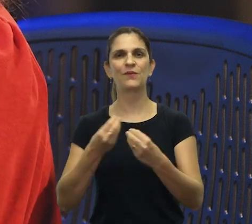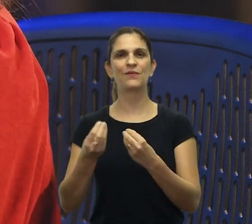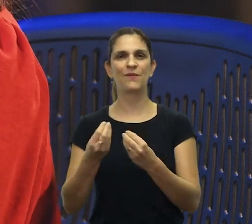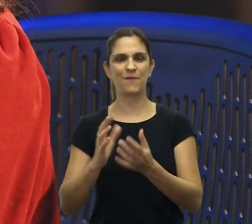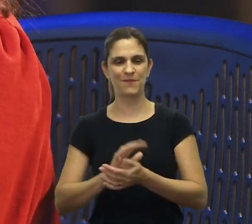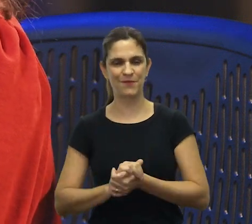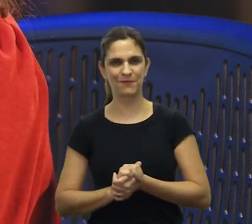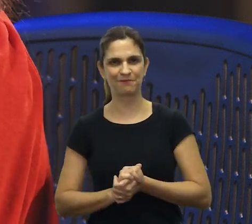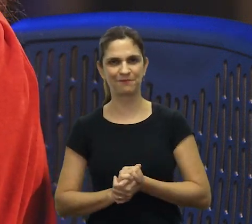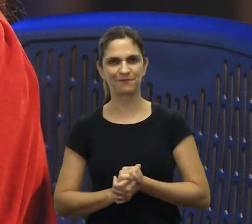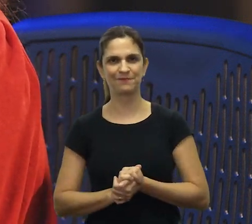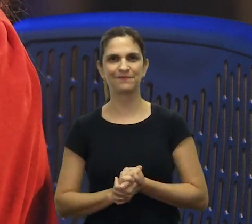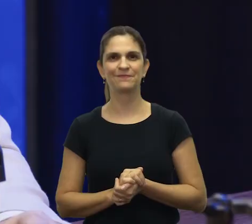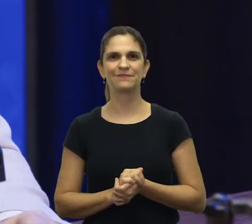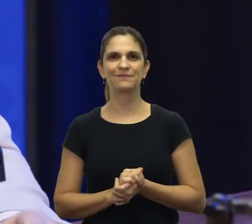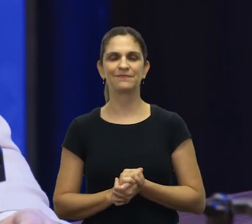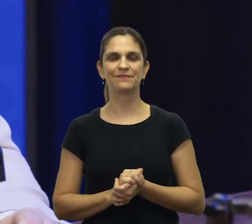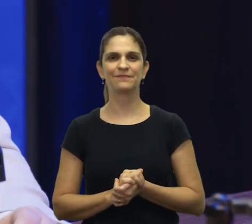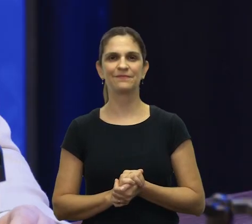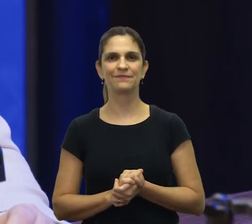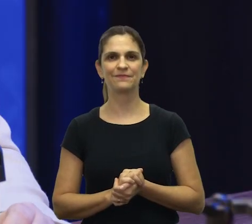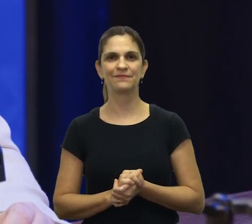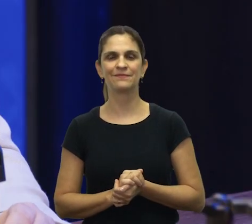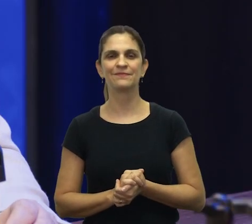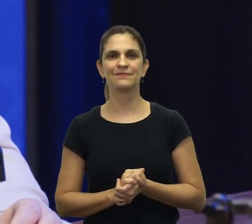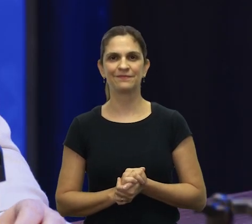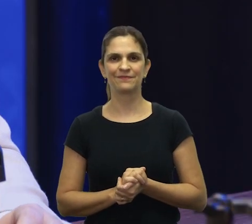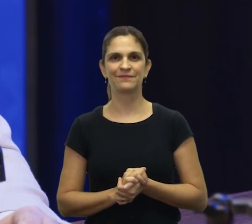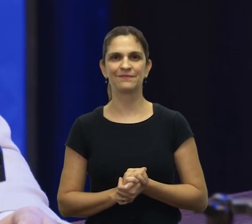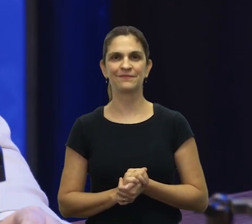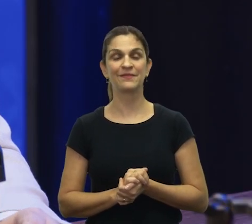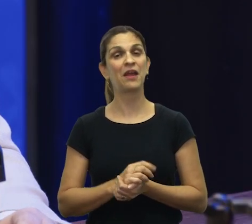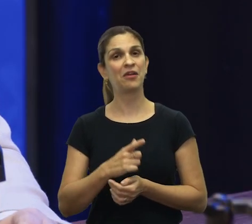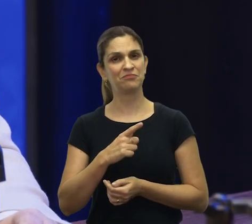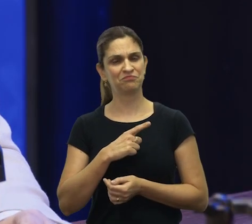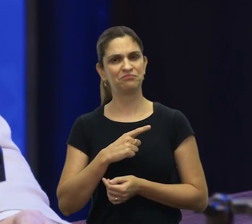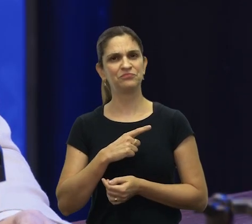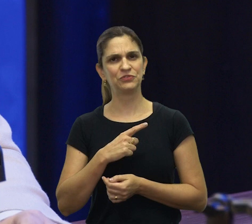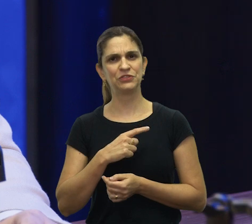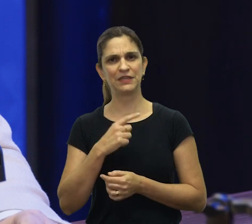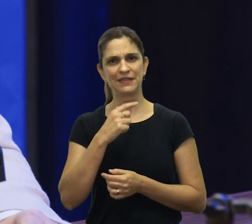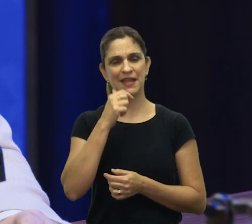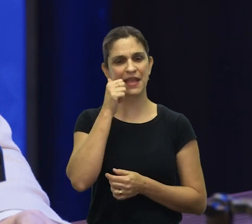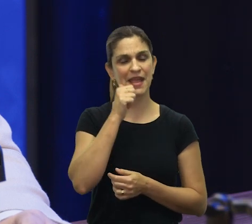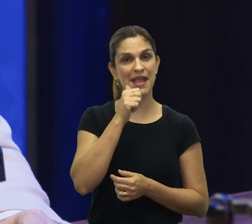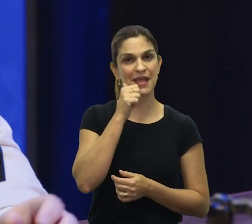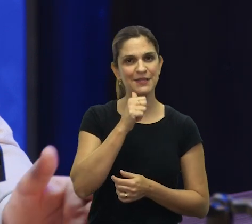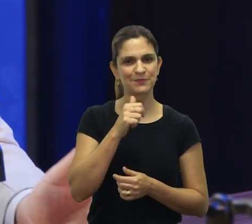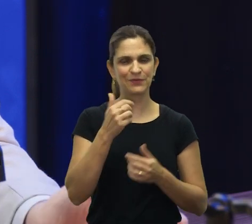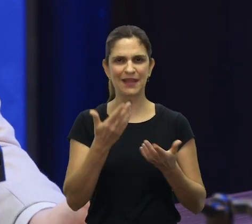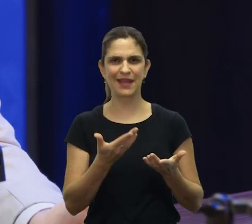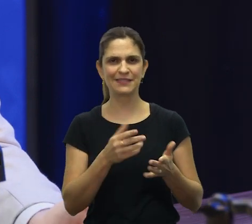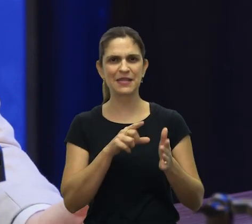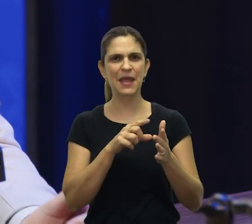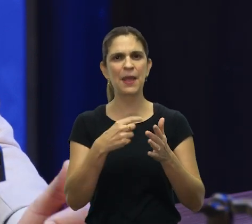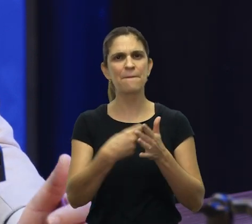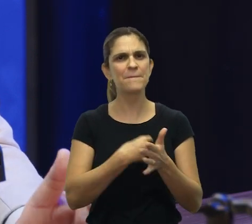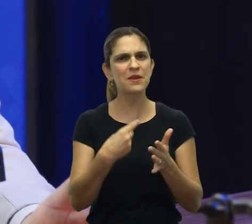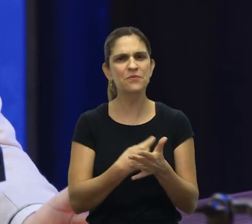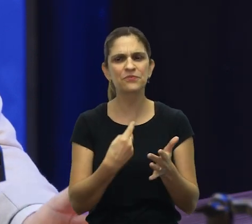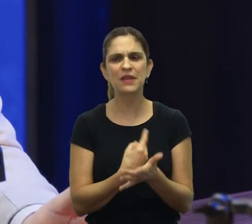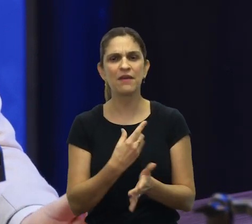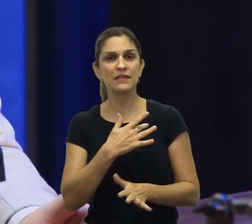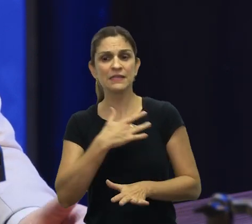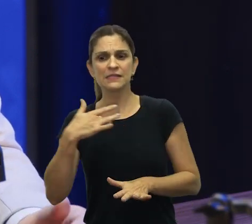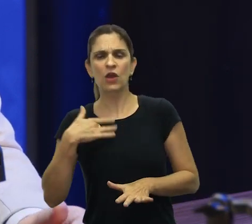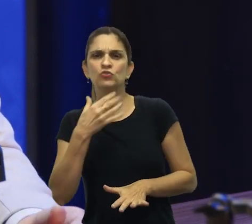está essa sua iniciativa, Vitor? A gente sempre tinha as próprias pacientes falando, doutor, quando que vai começar a